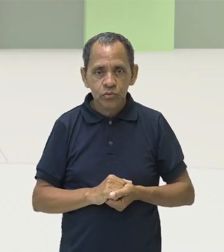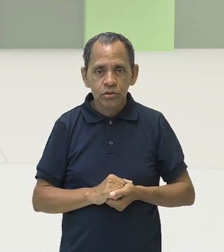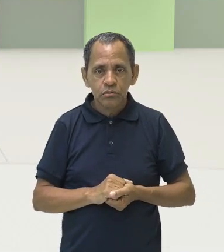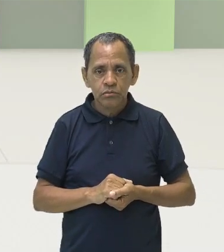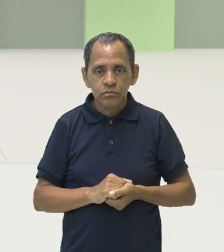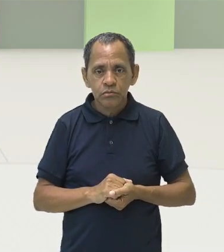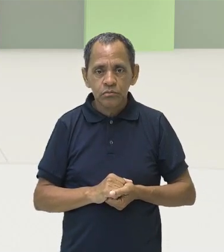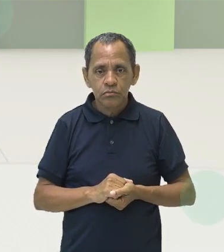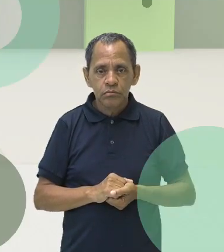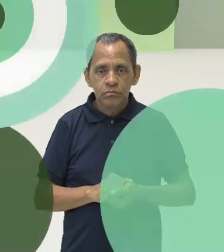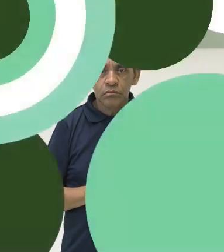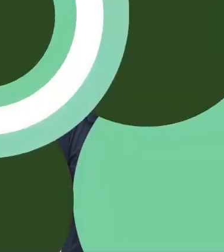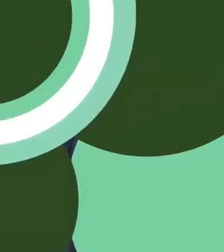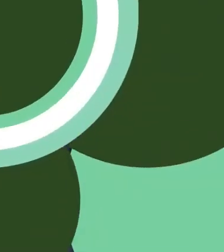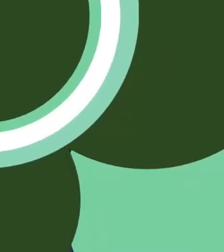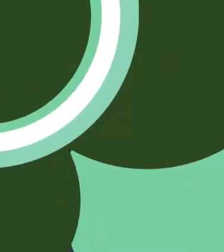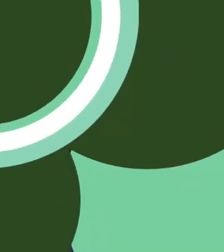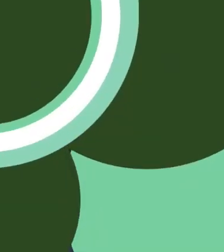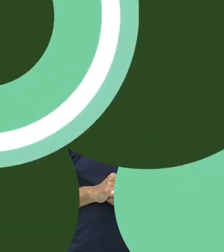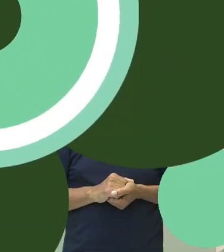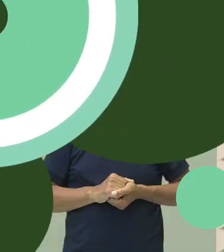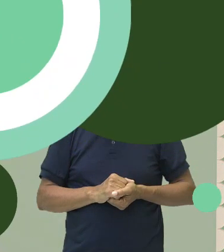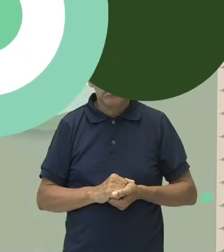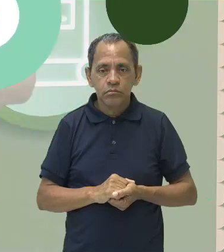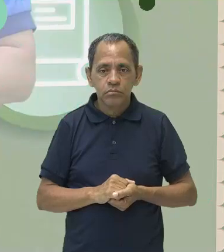esses padrões.